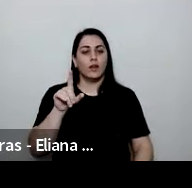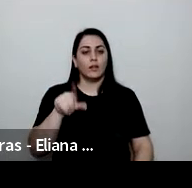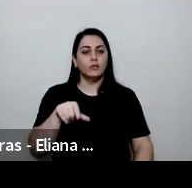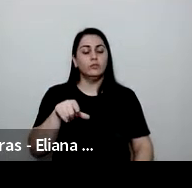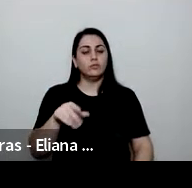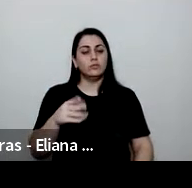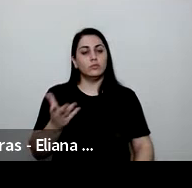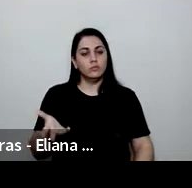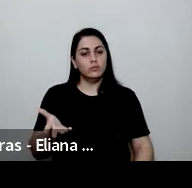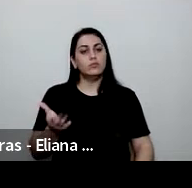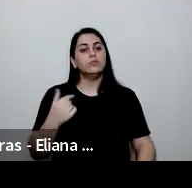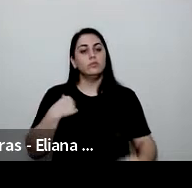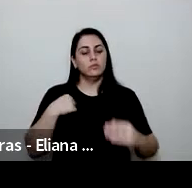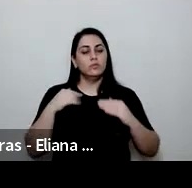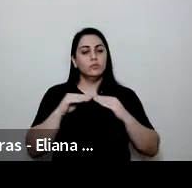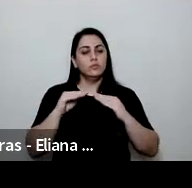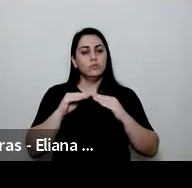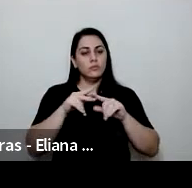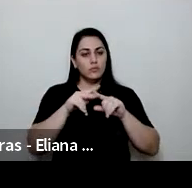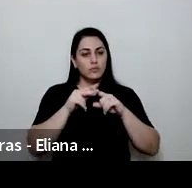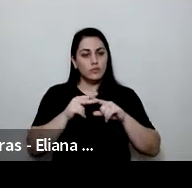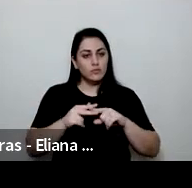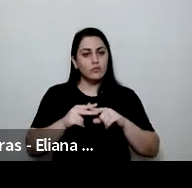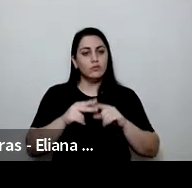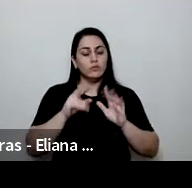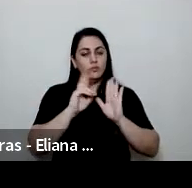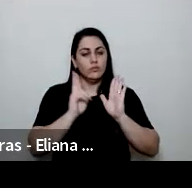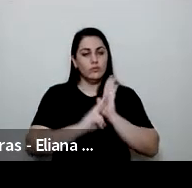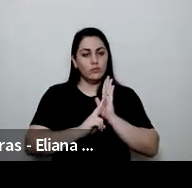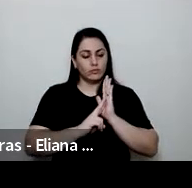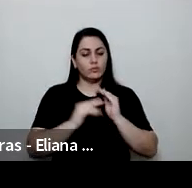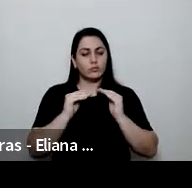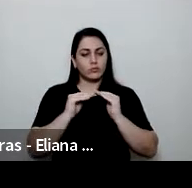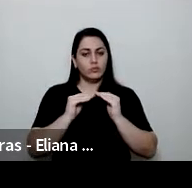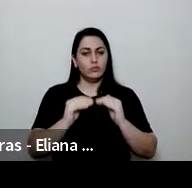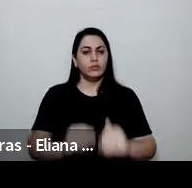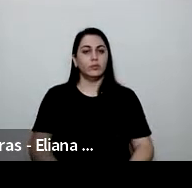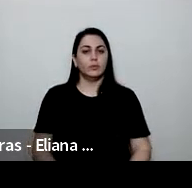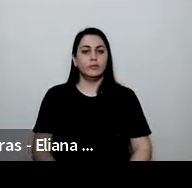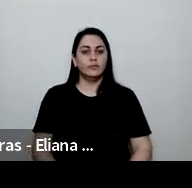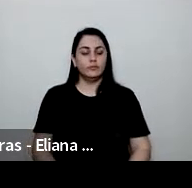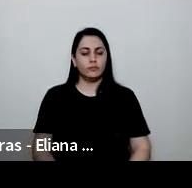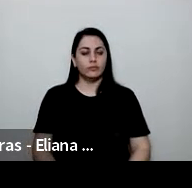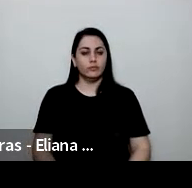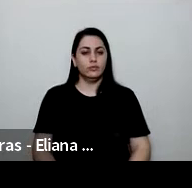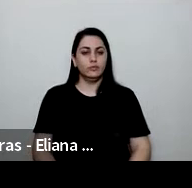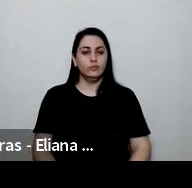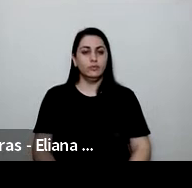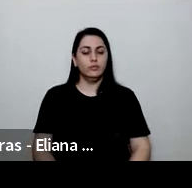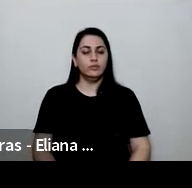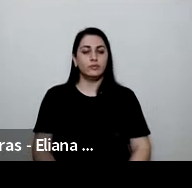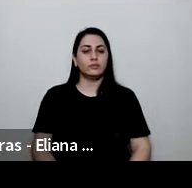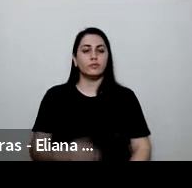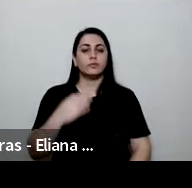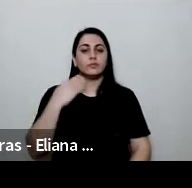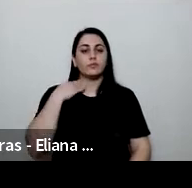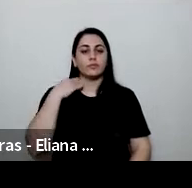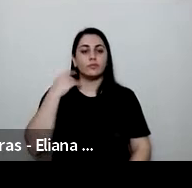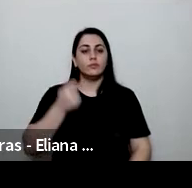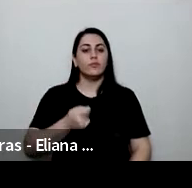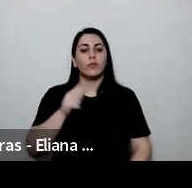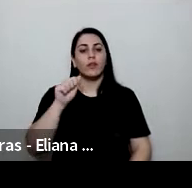Presidente com ajuste do box pelo relator e o acompanha e como votar juíza Ana